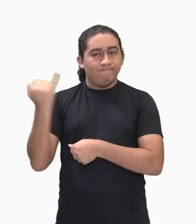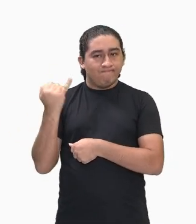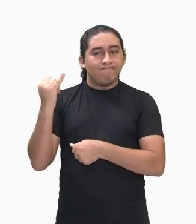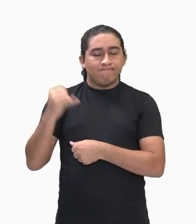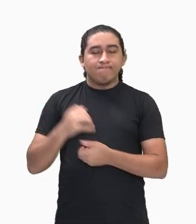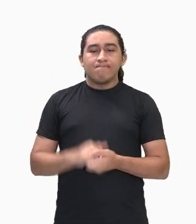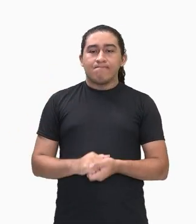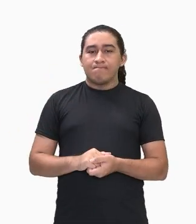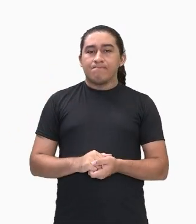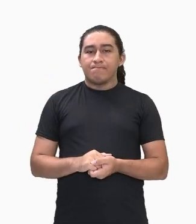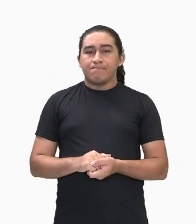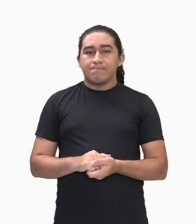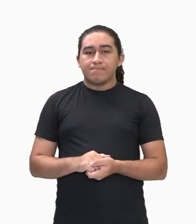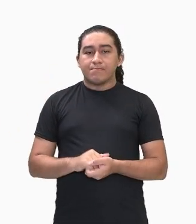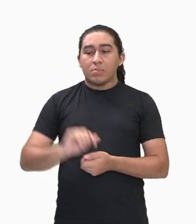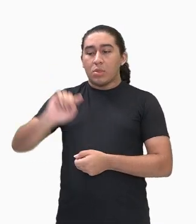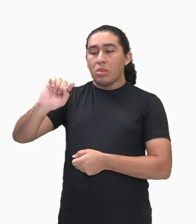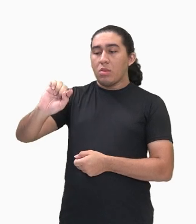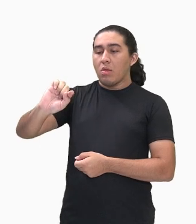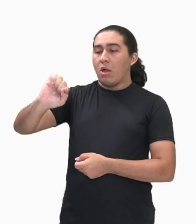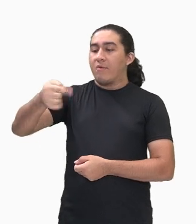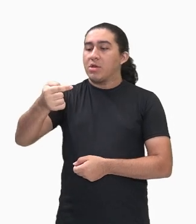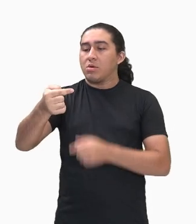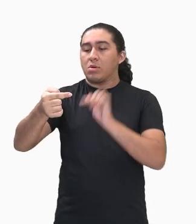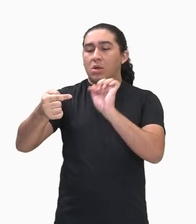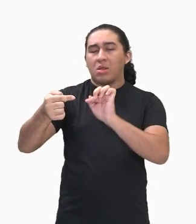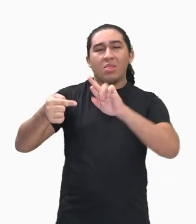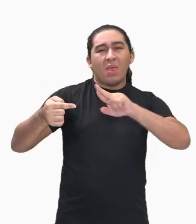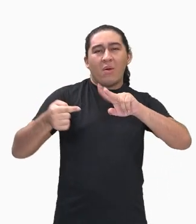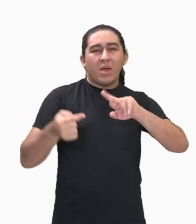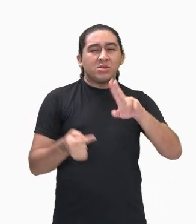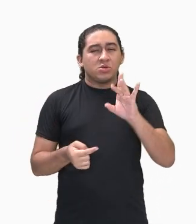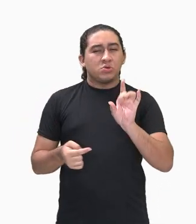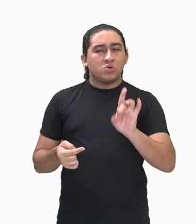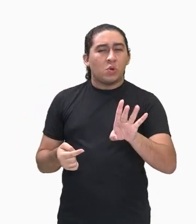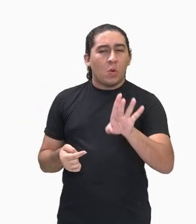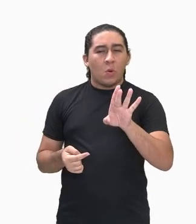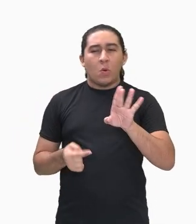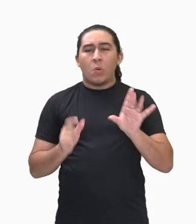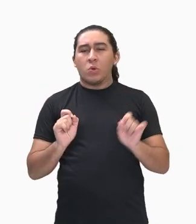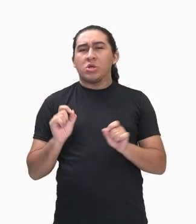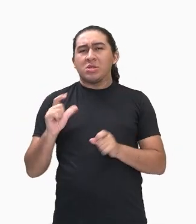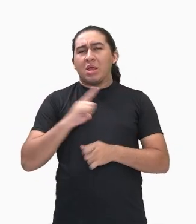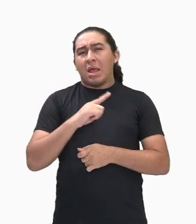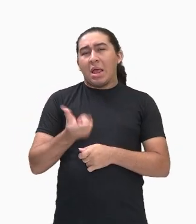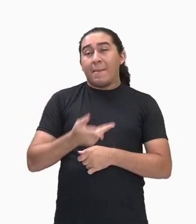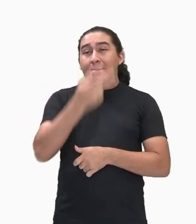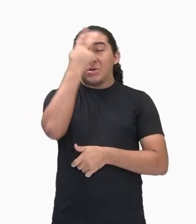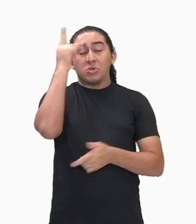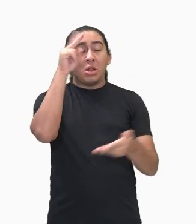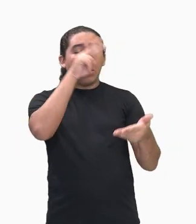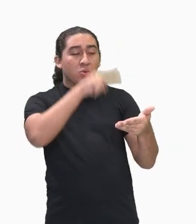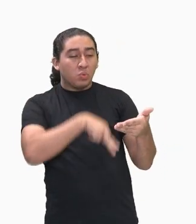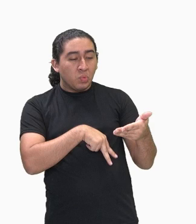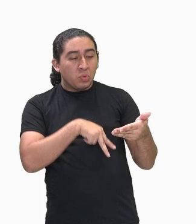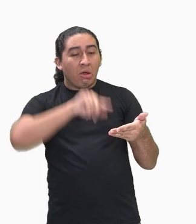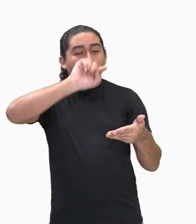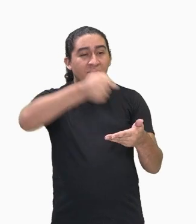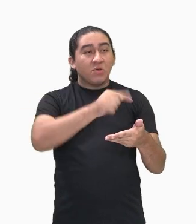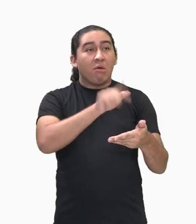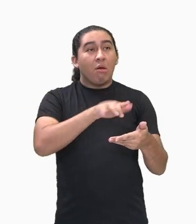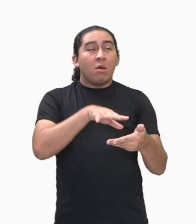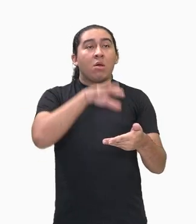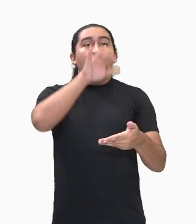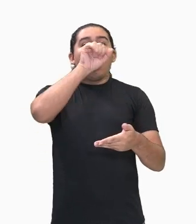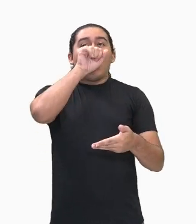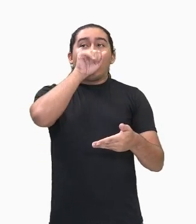importante, a vírgula não é só a que é cada respiração, as pessoas têm a mania de falar,